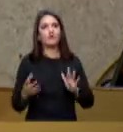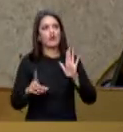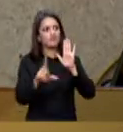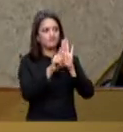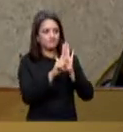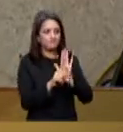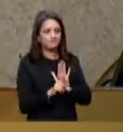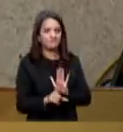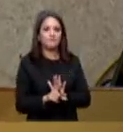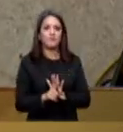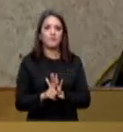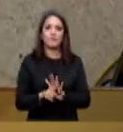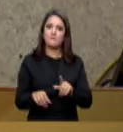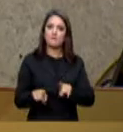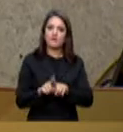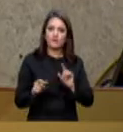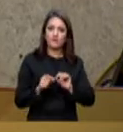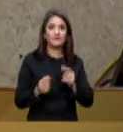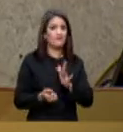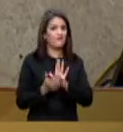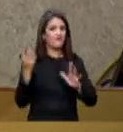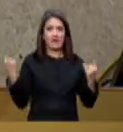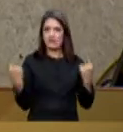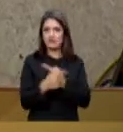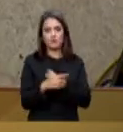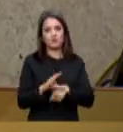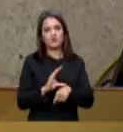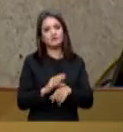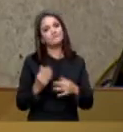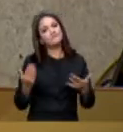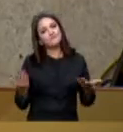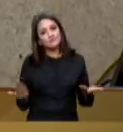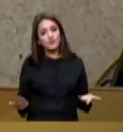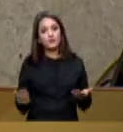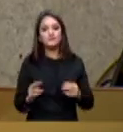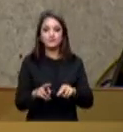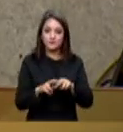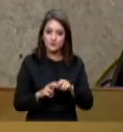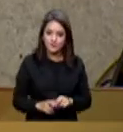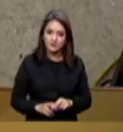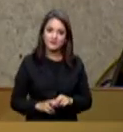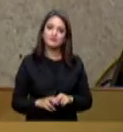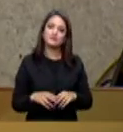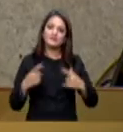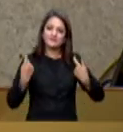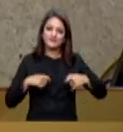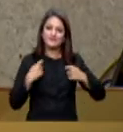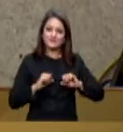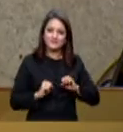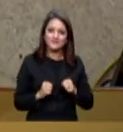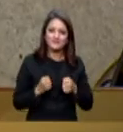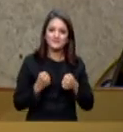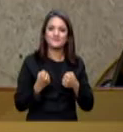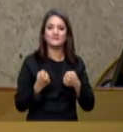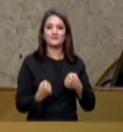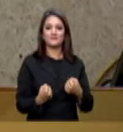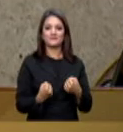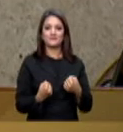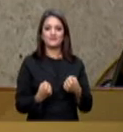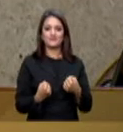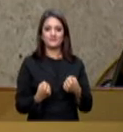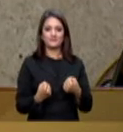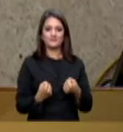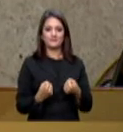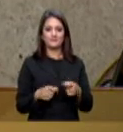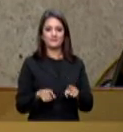foram arguídas várias inconstitucionalidades, o que nos obrigou a esse esforço, inclusive de fazer aquilo que